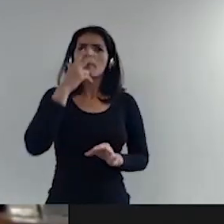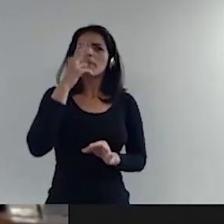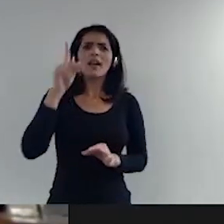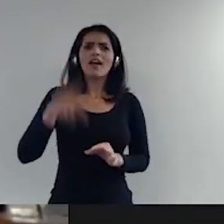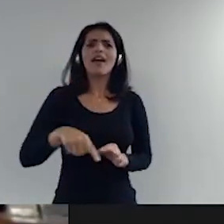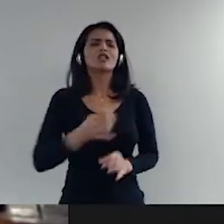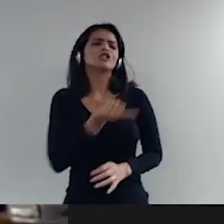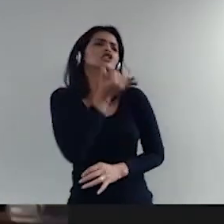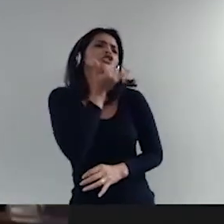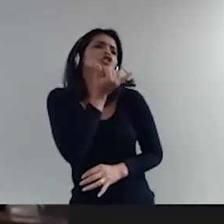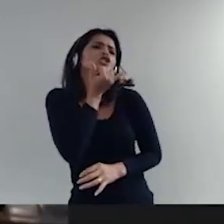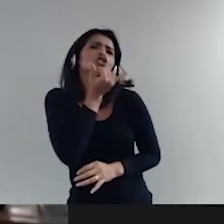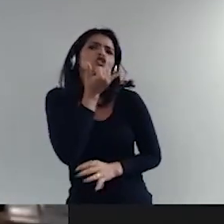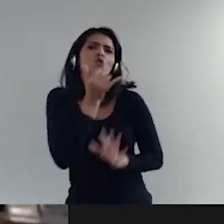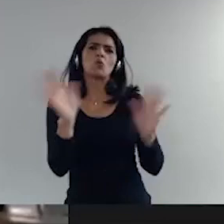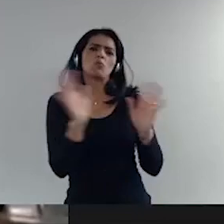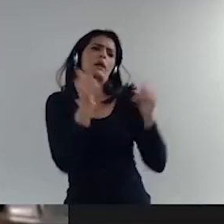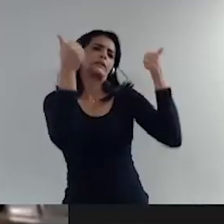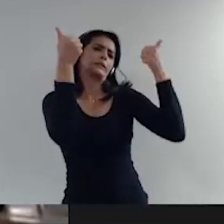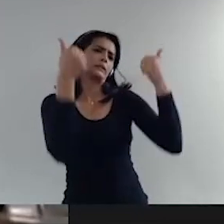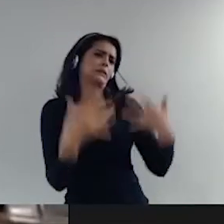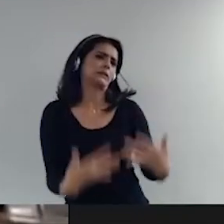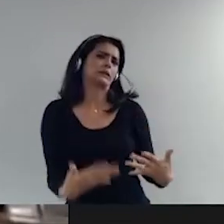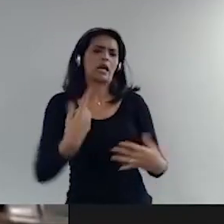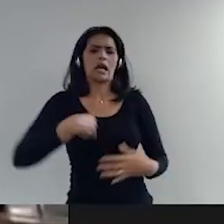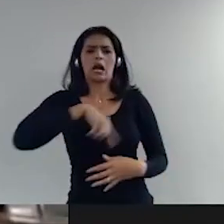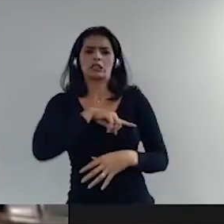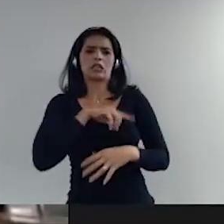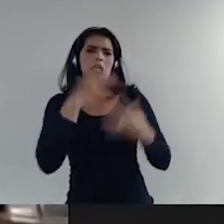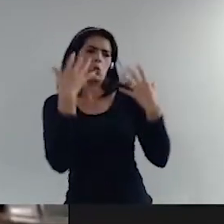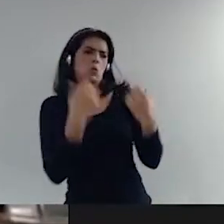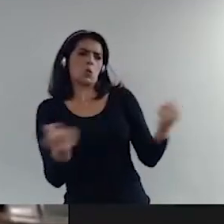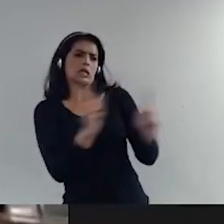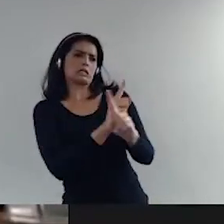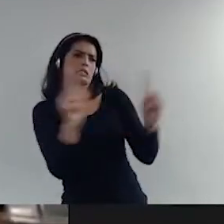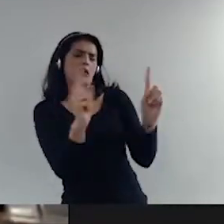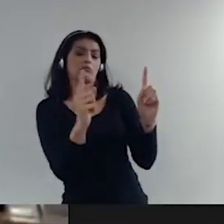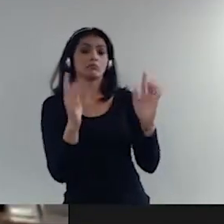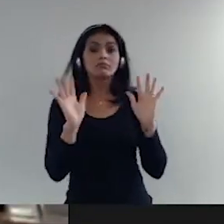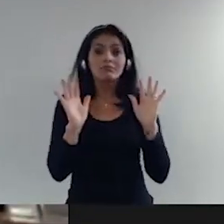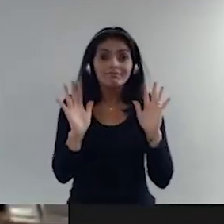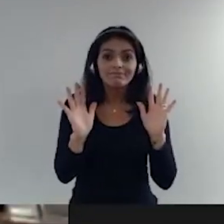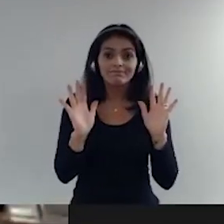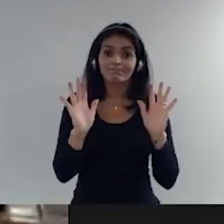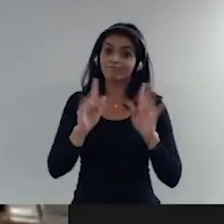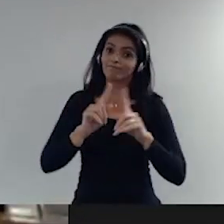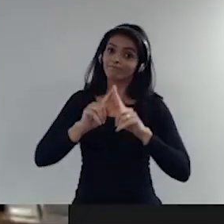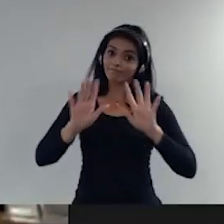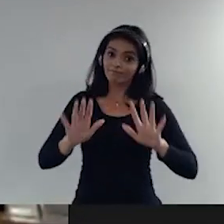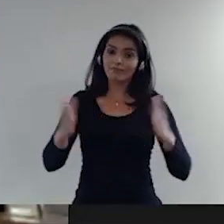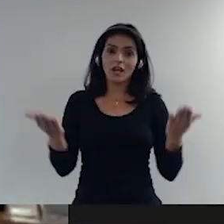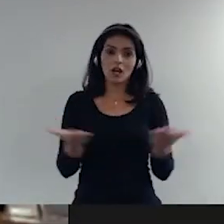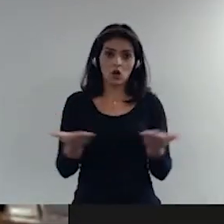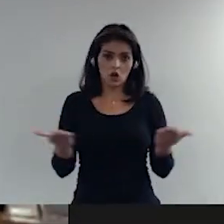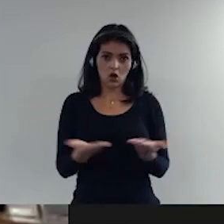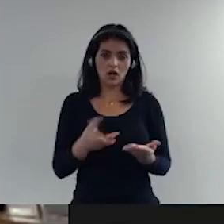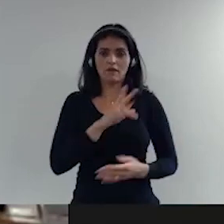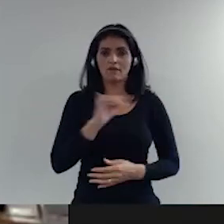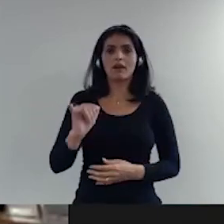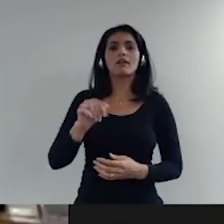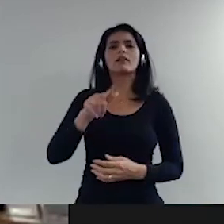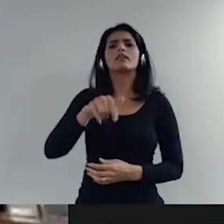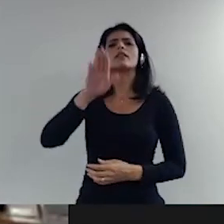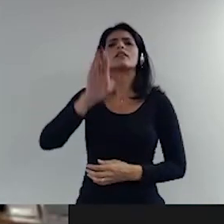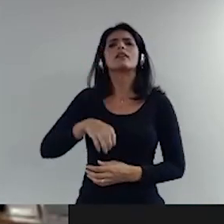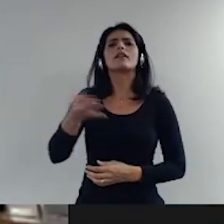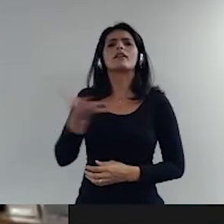a desculpa, com as justificativas que nós não aceitamos. Mas, passando agora, quem